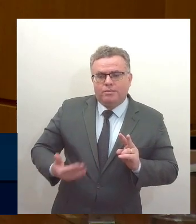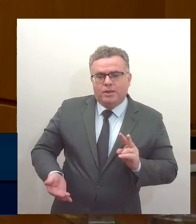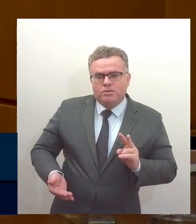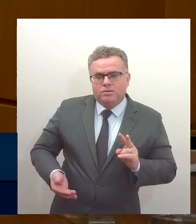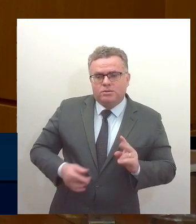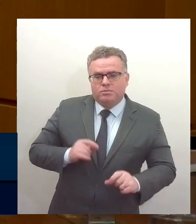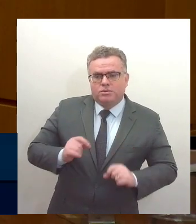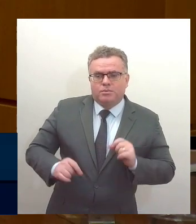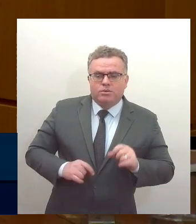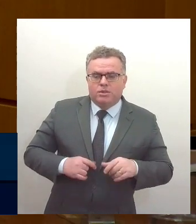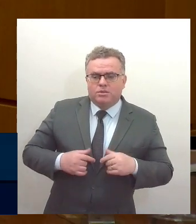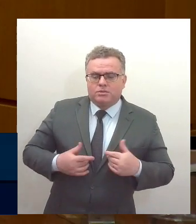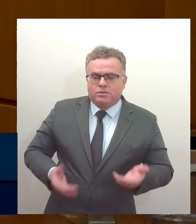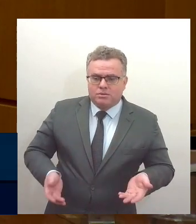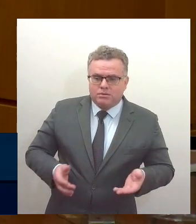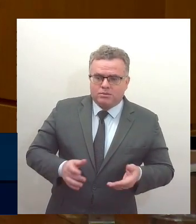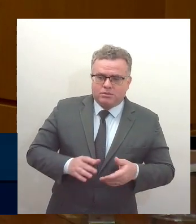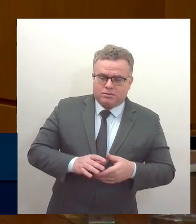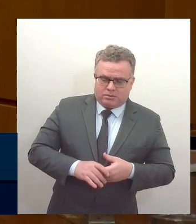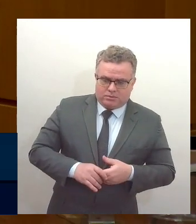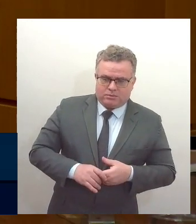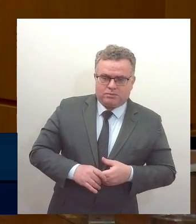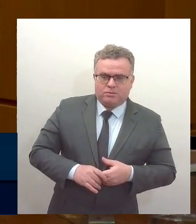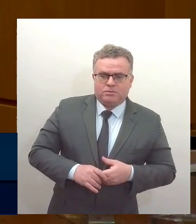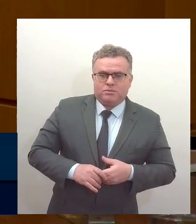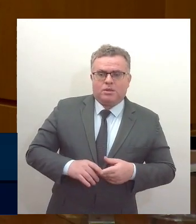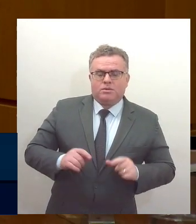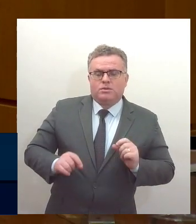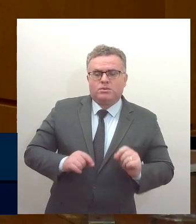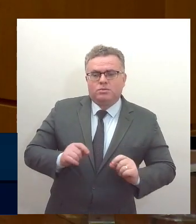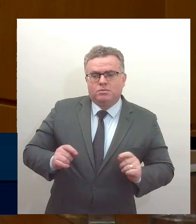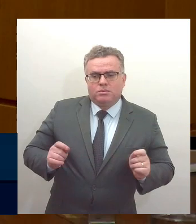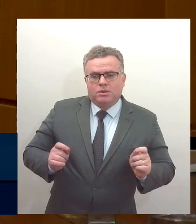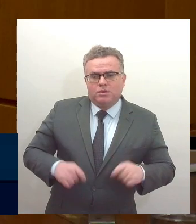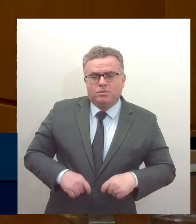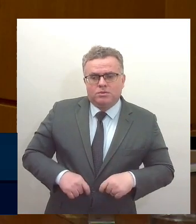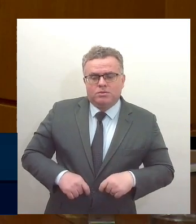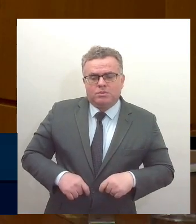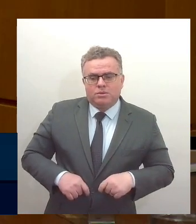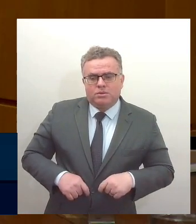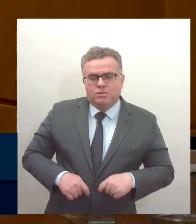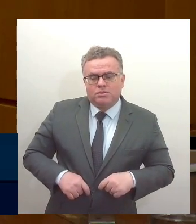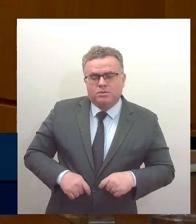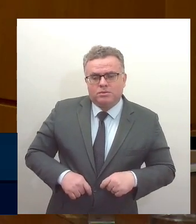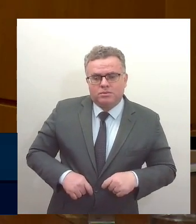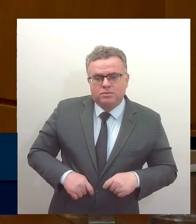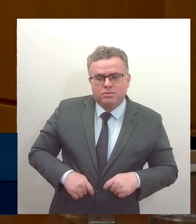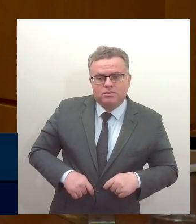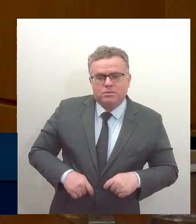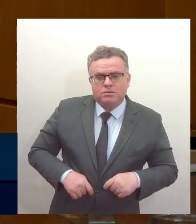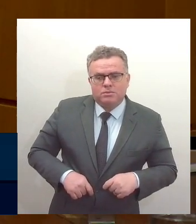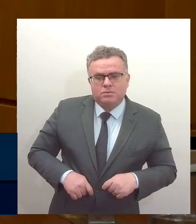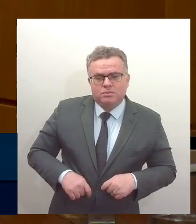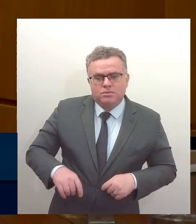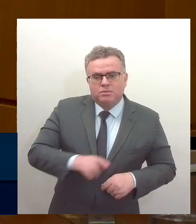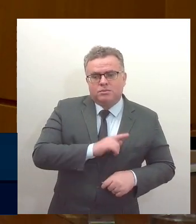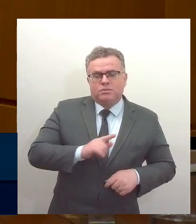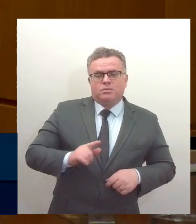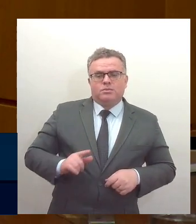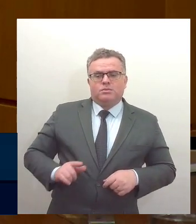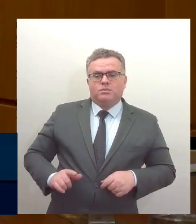no dia de ontem, o governo de Sergipe já